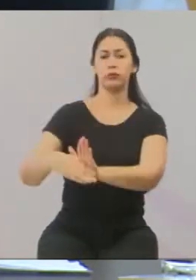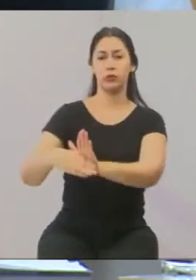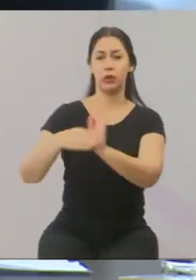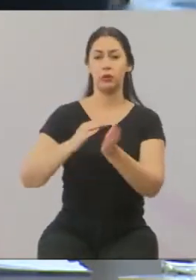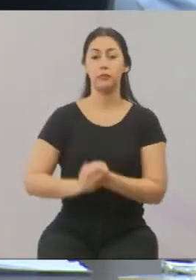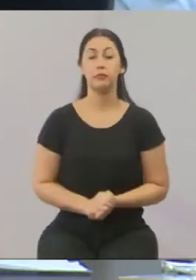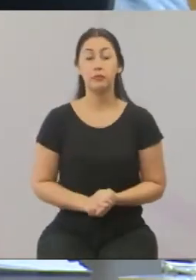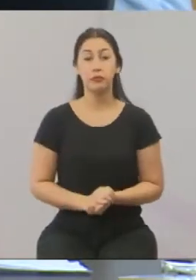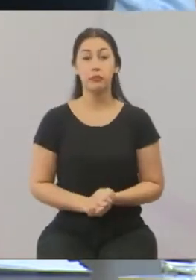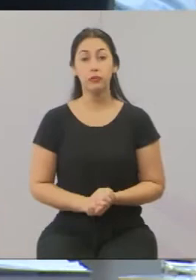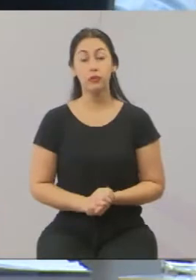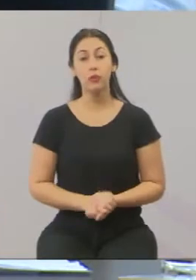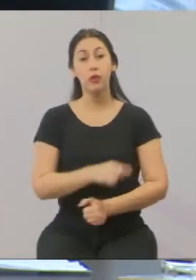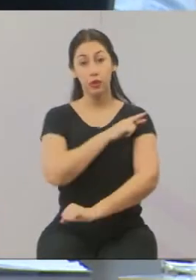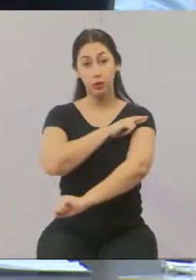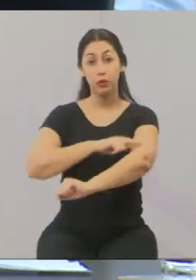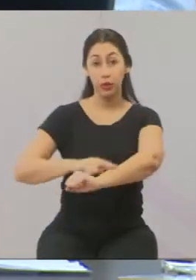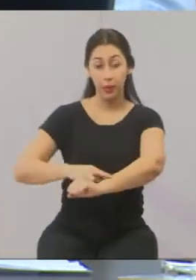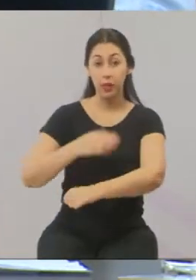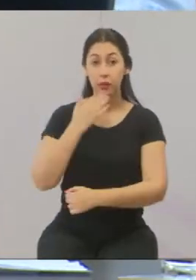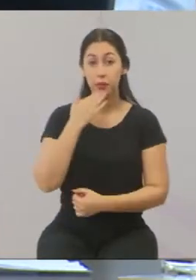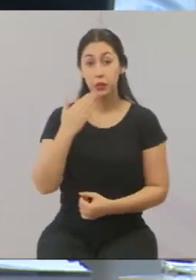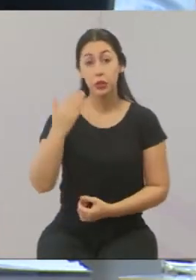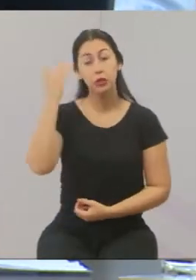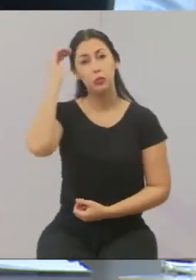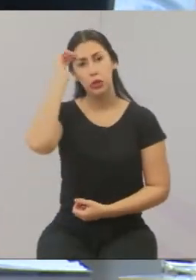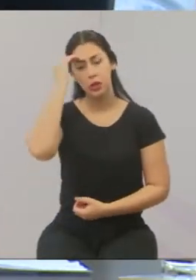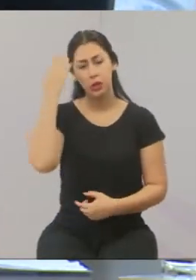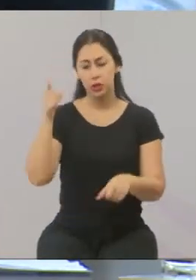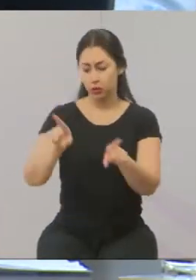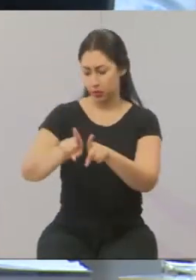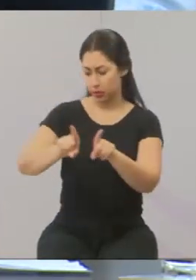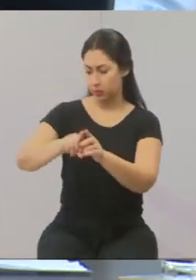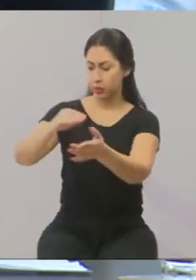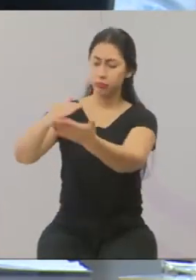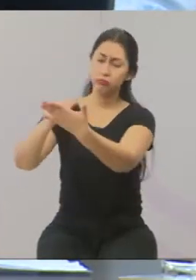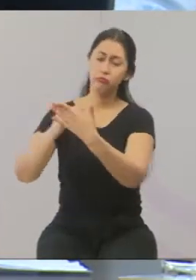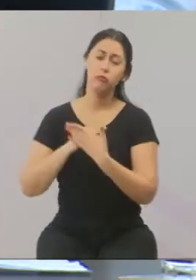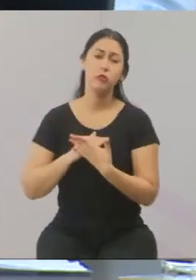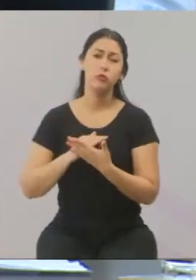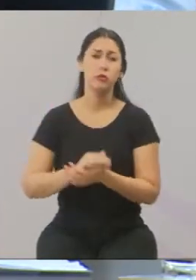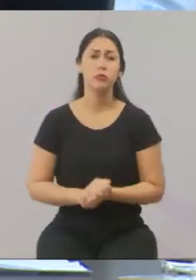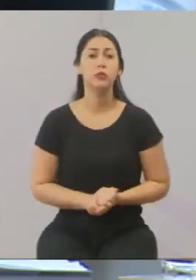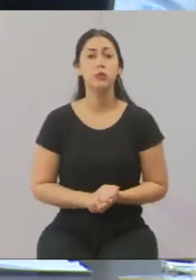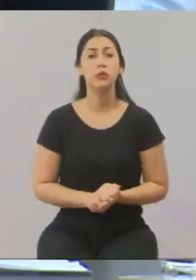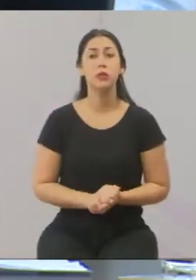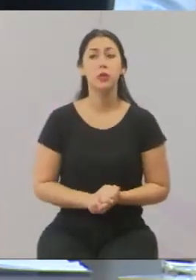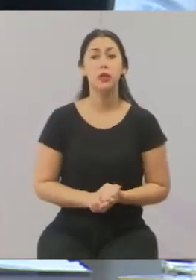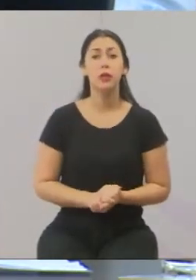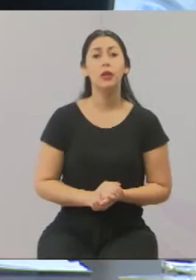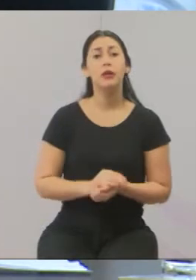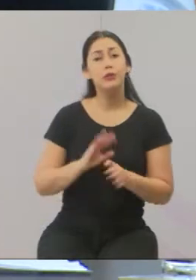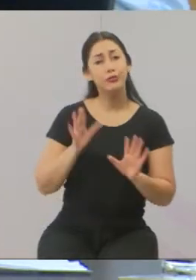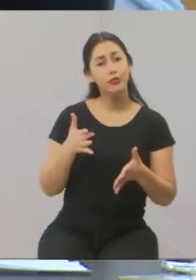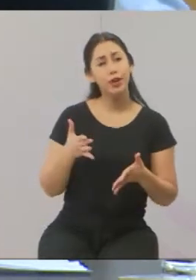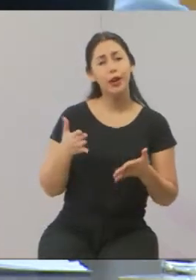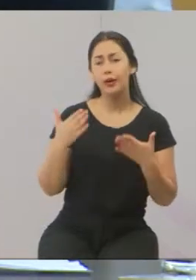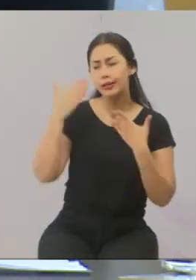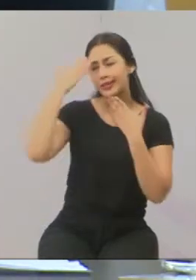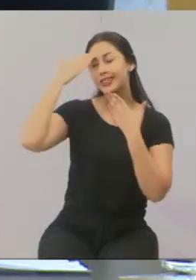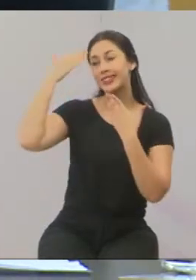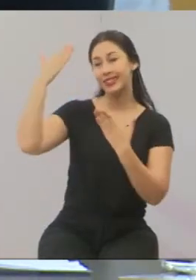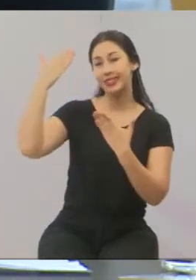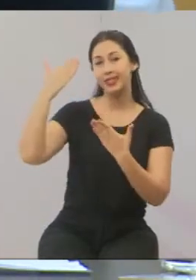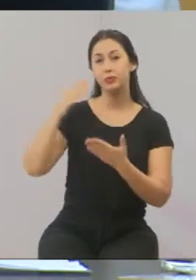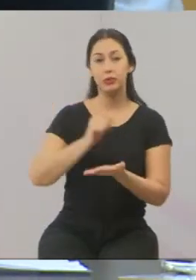cidadãos. Assim sendo, muito respeitosamente, recorremos à compreensão e aos préstimos dessa concessionária e, transmitindo nossas respeitosas saudações,